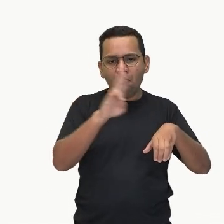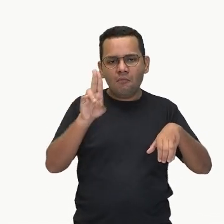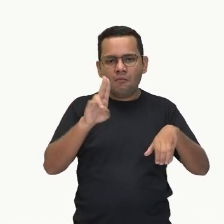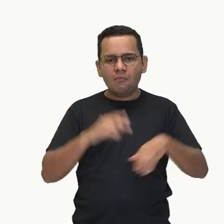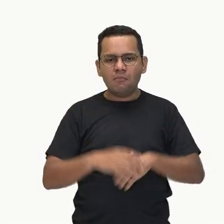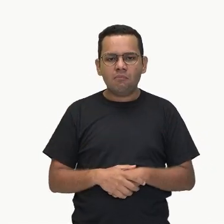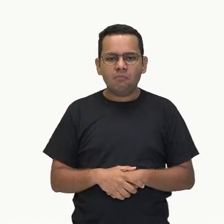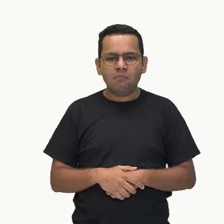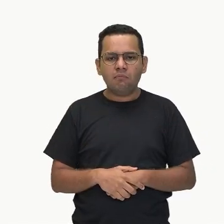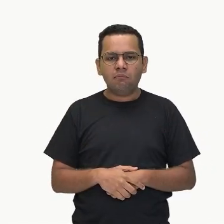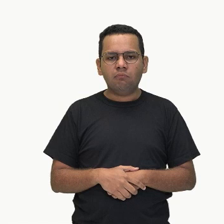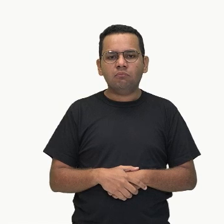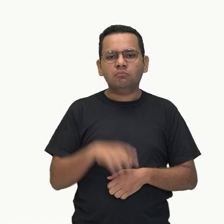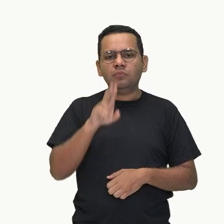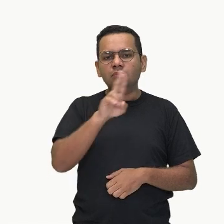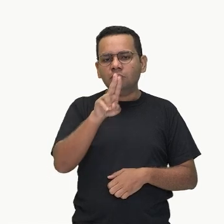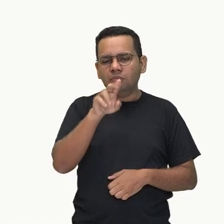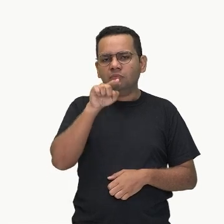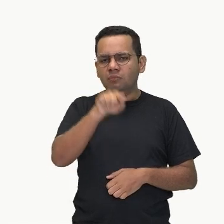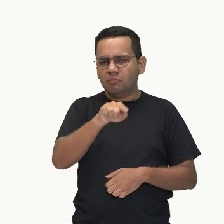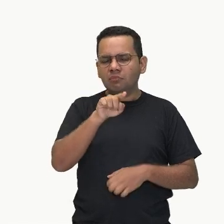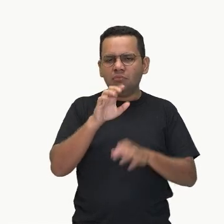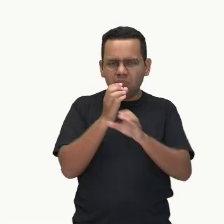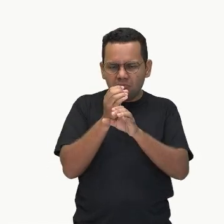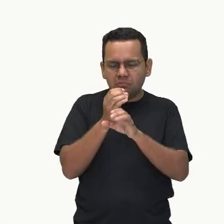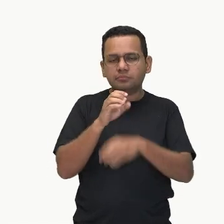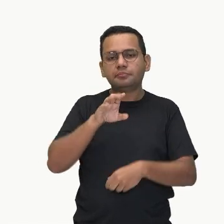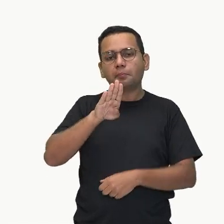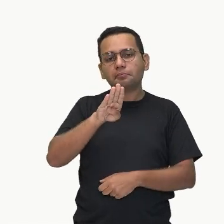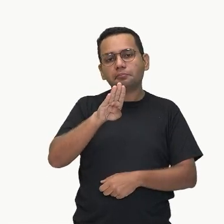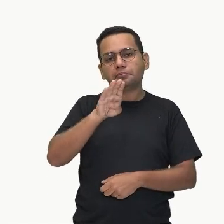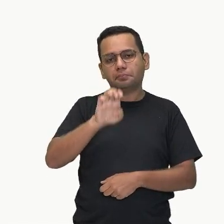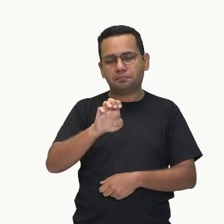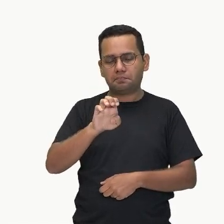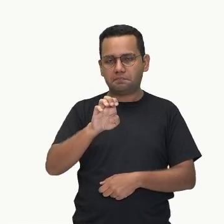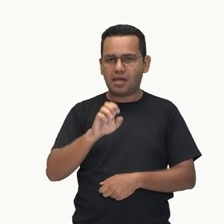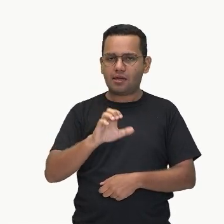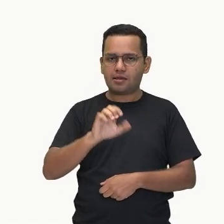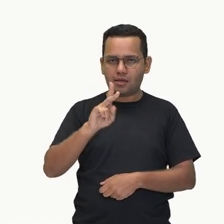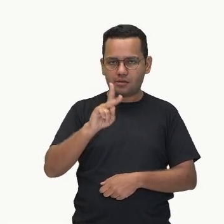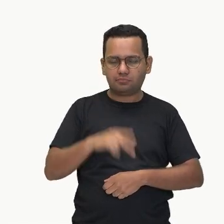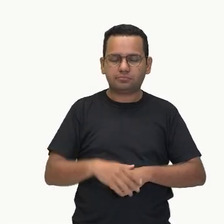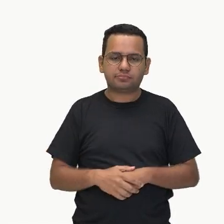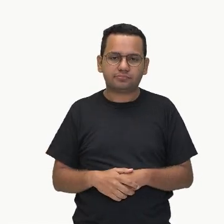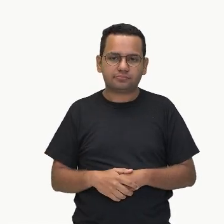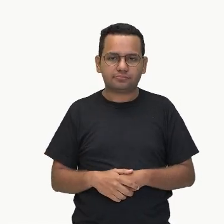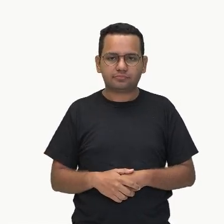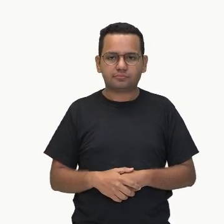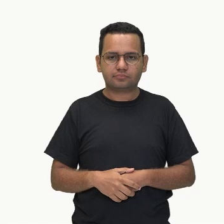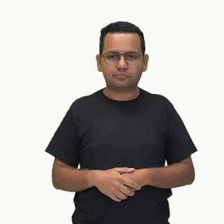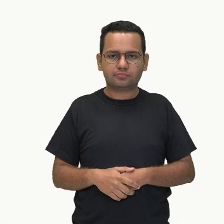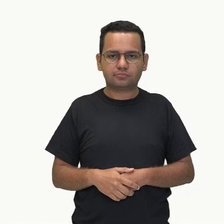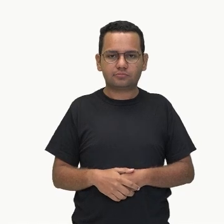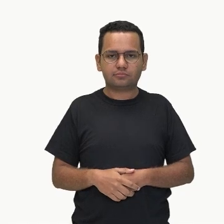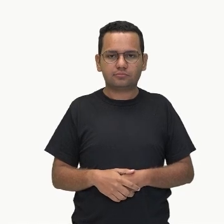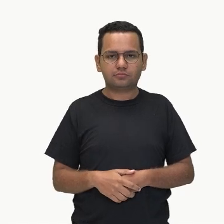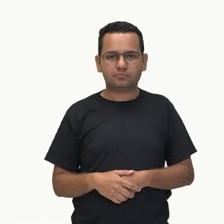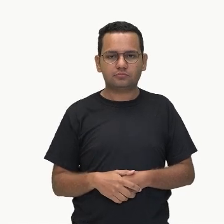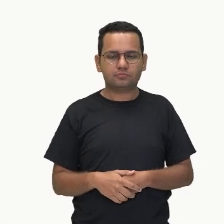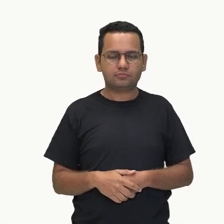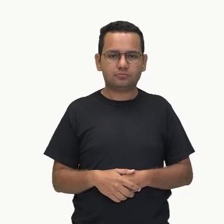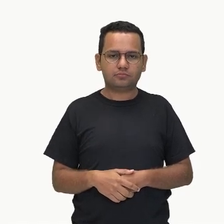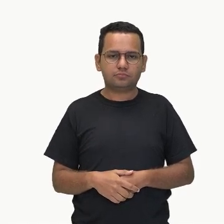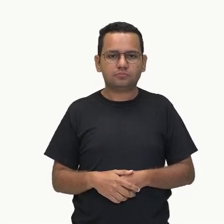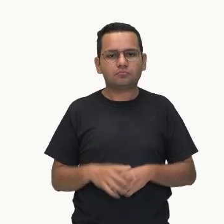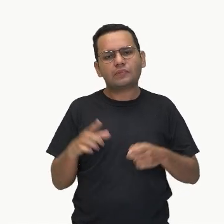são chamados de Becker, tá? Aprende aí, o nome dele, o nome correto é Becker. Então nós temos uma mistura de água